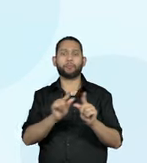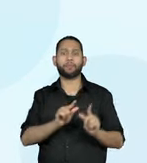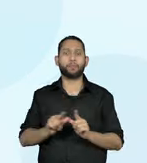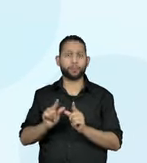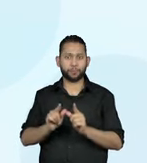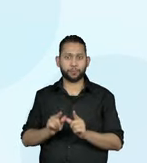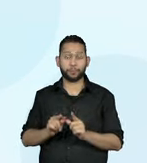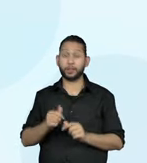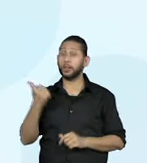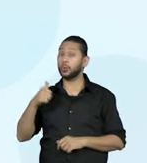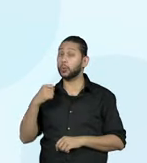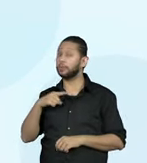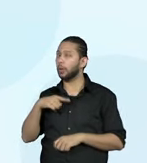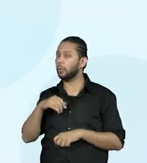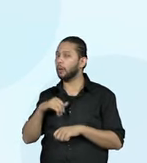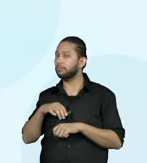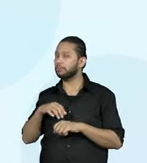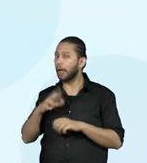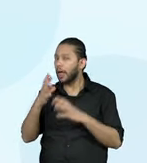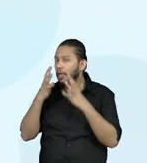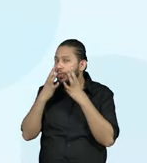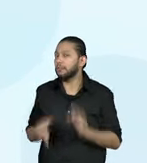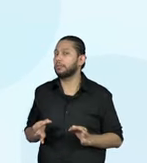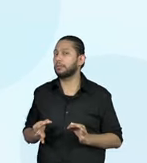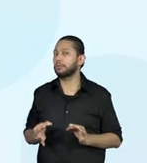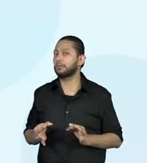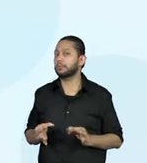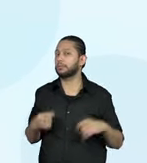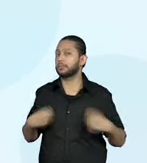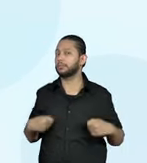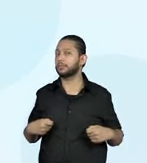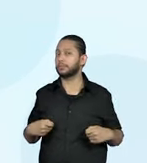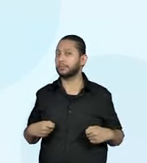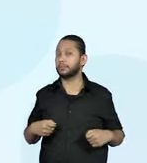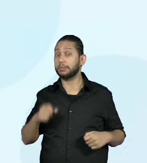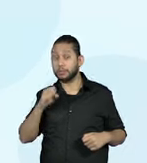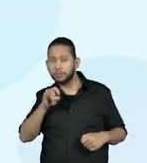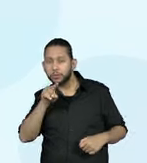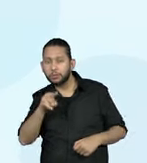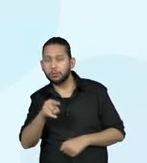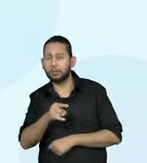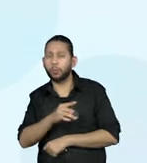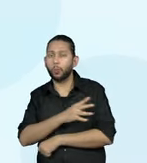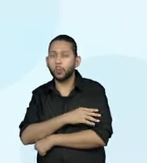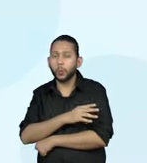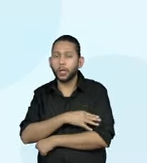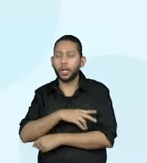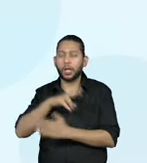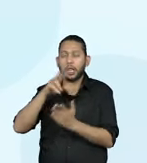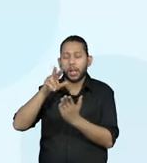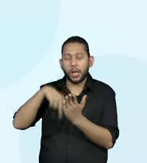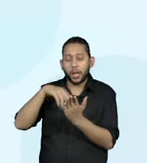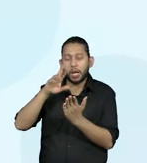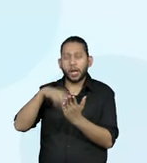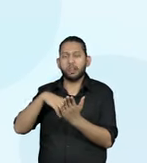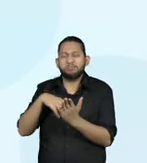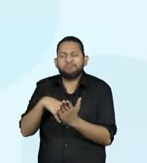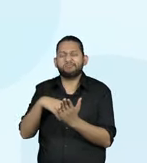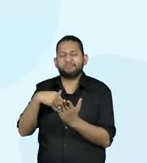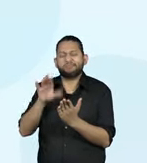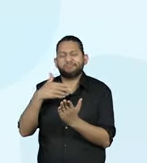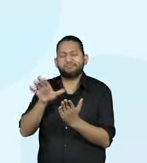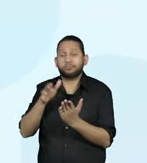uma pegadinha aí. Tem uma pegadinha aí e se você, aluno do quarto ano, não estiver prestando atenção,